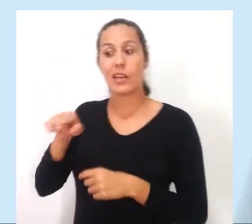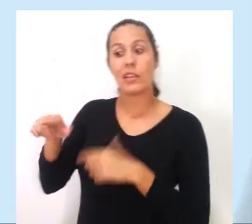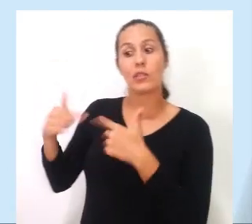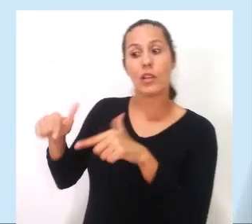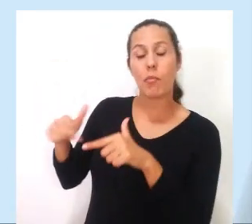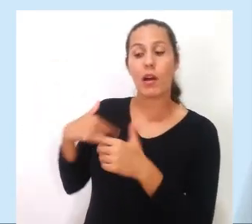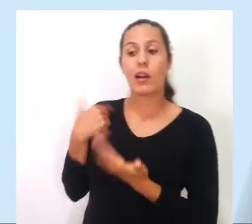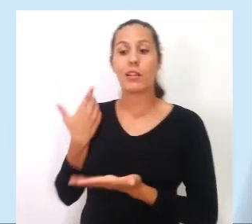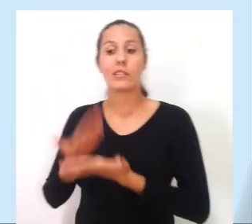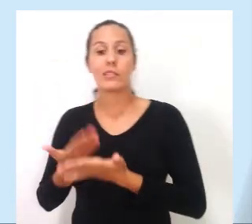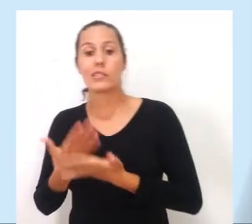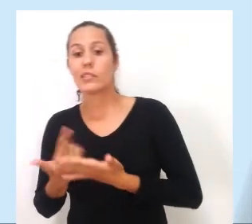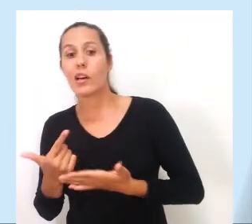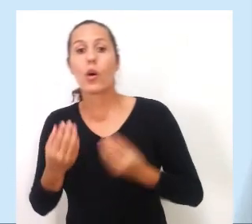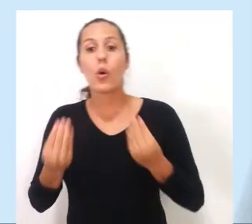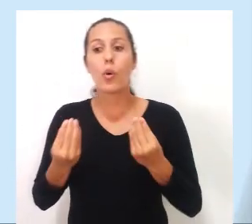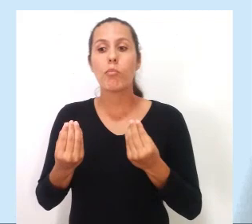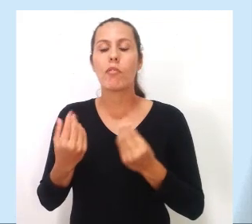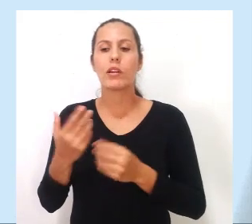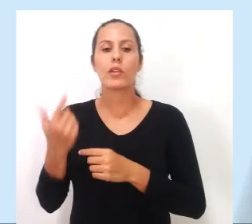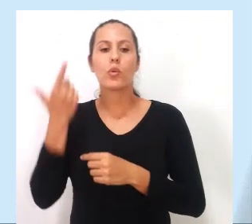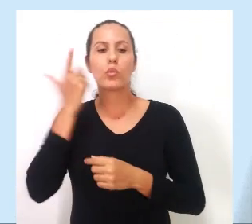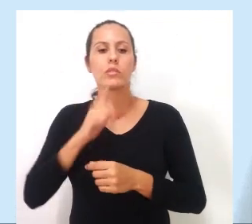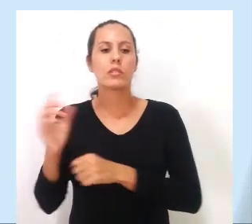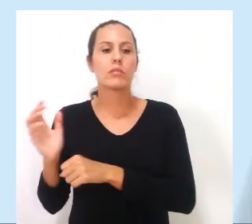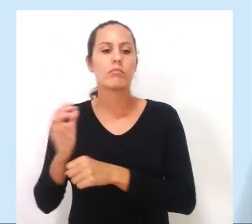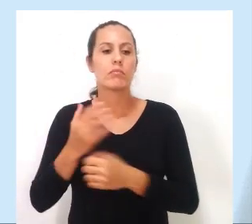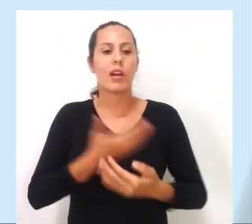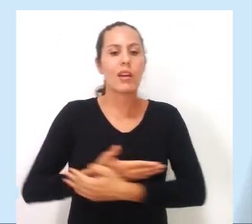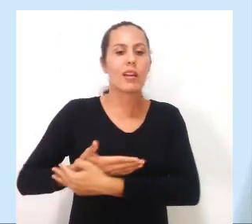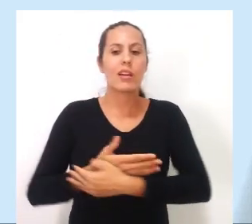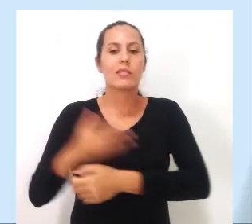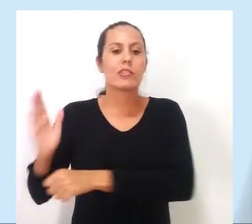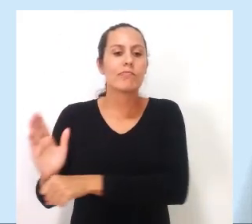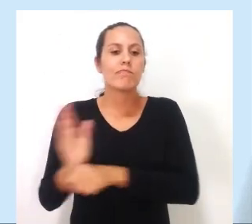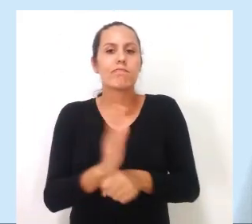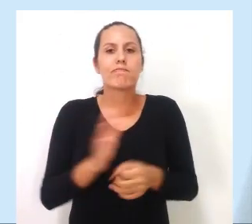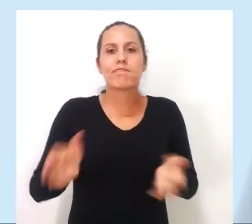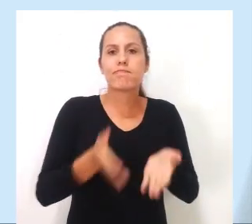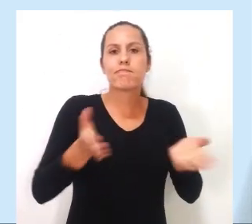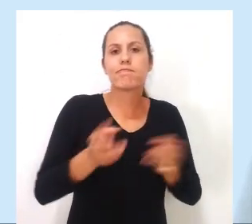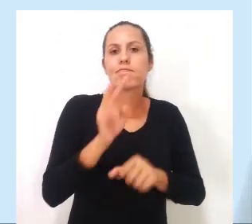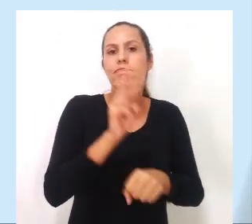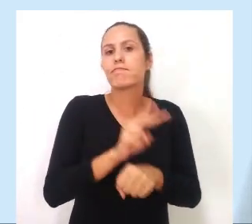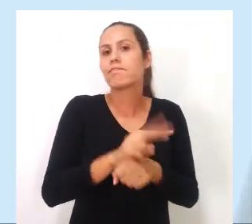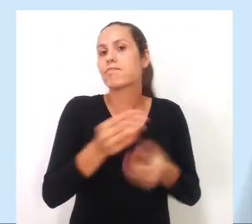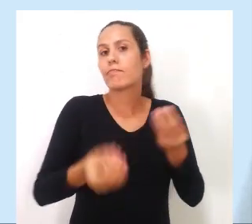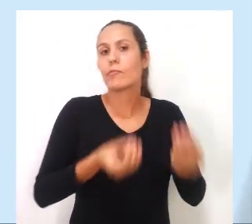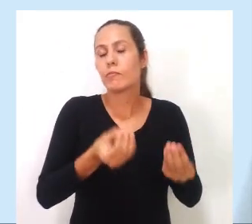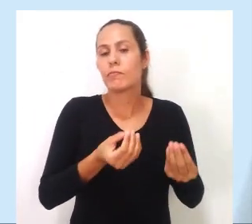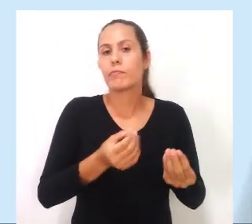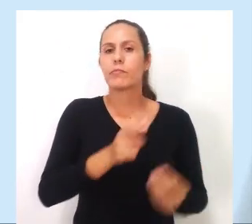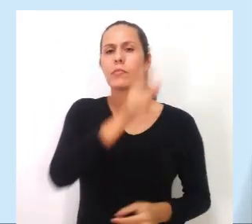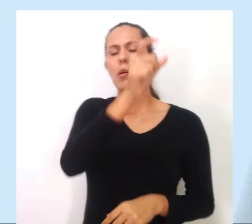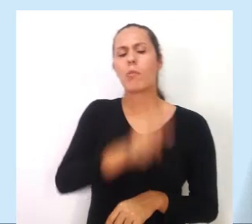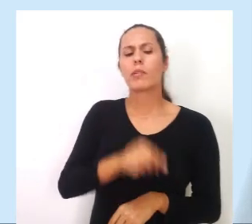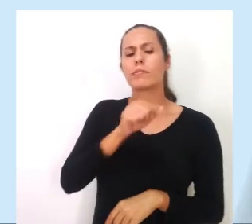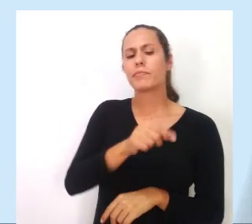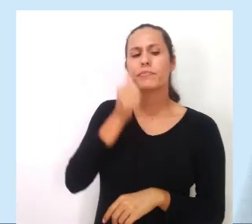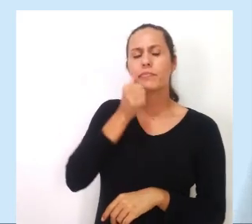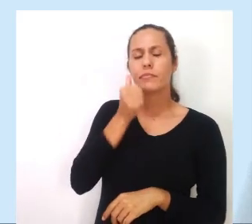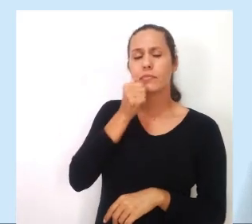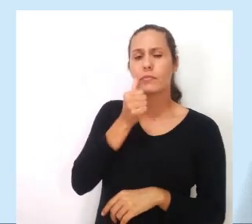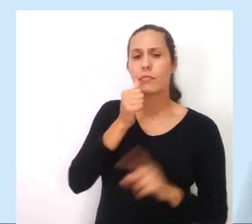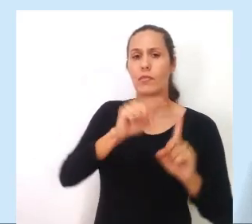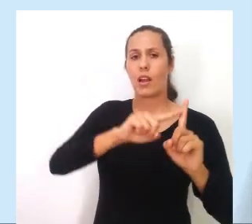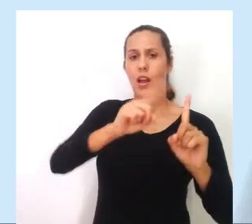porque se ele não trabalha, se ele não estuda, como é que ele vai manter essa criança? E a adolescente? Como é que